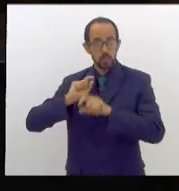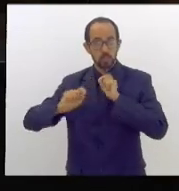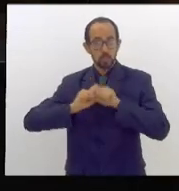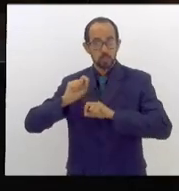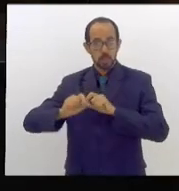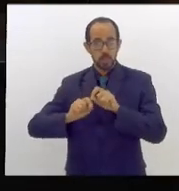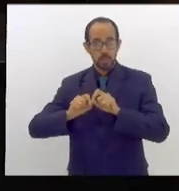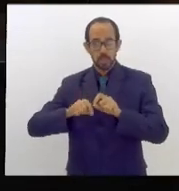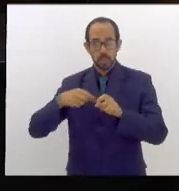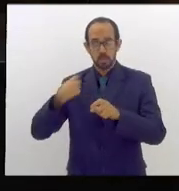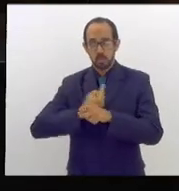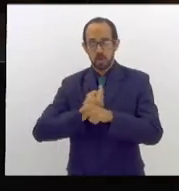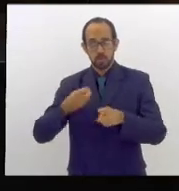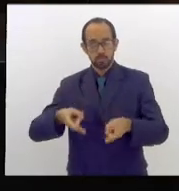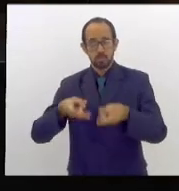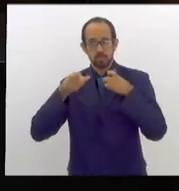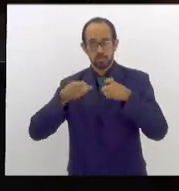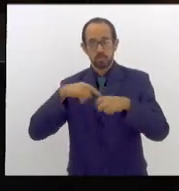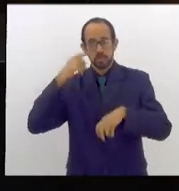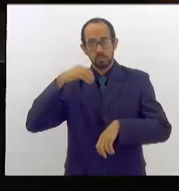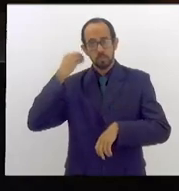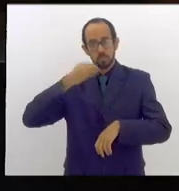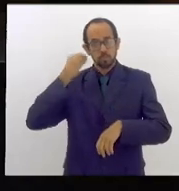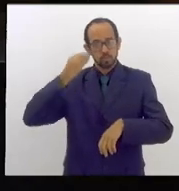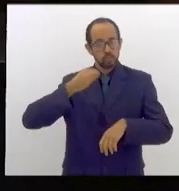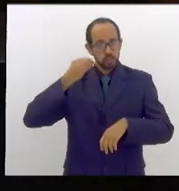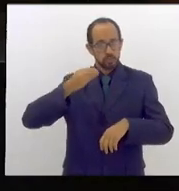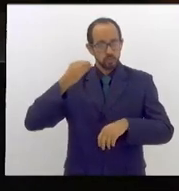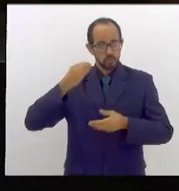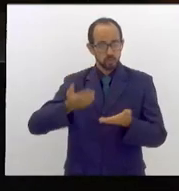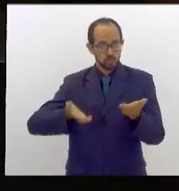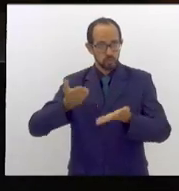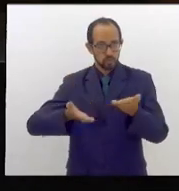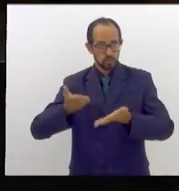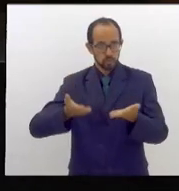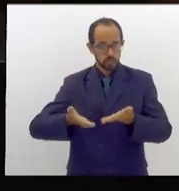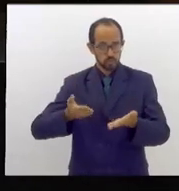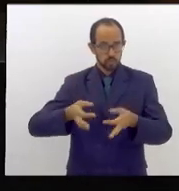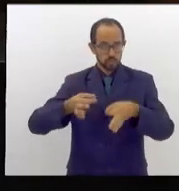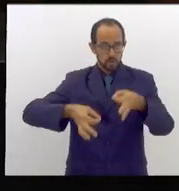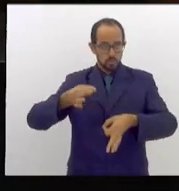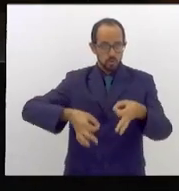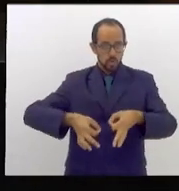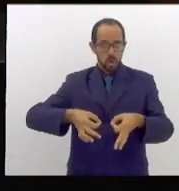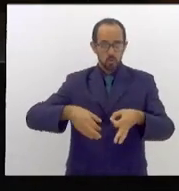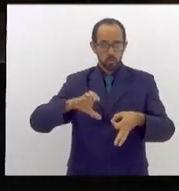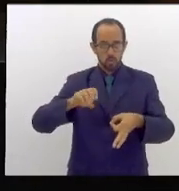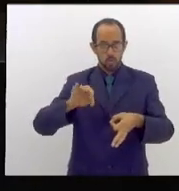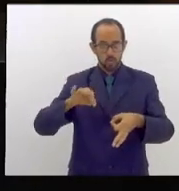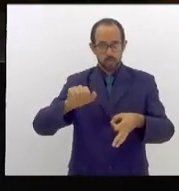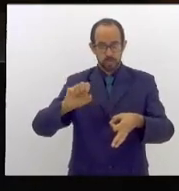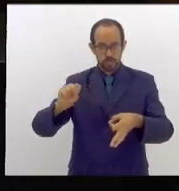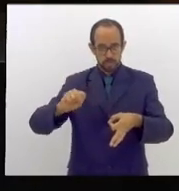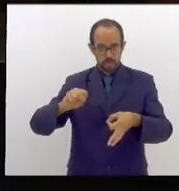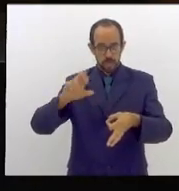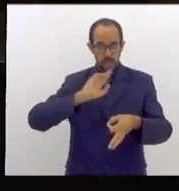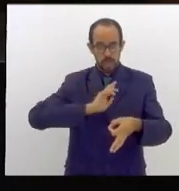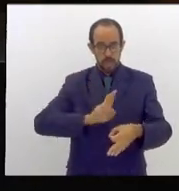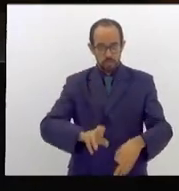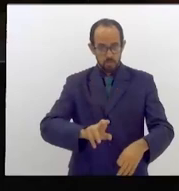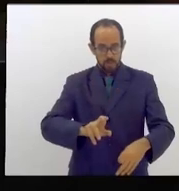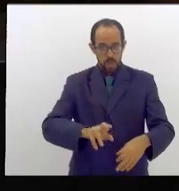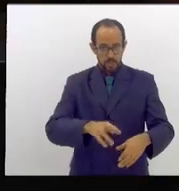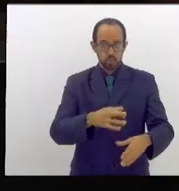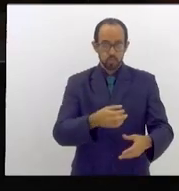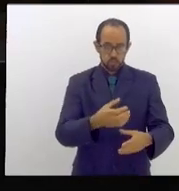Foi motivo do Tribunal de Contas ter desaprovadas contas do Governo foi justamente